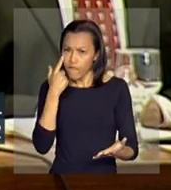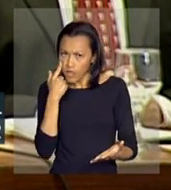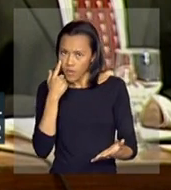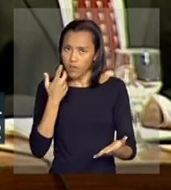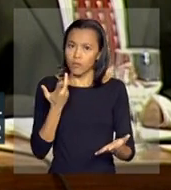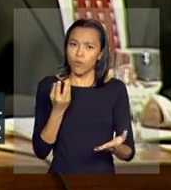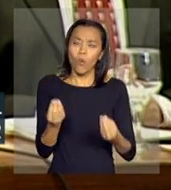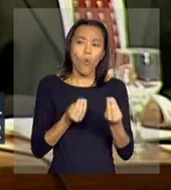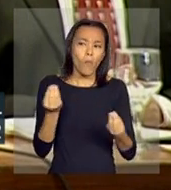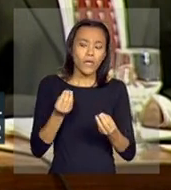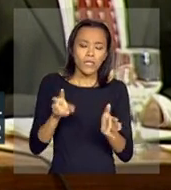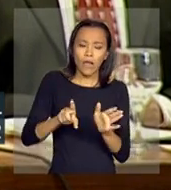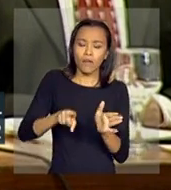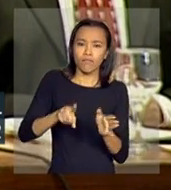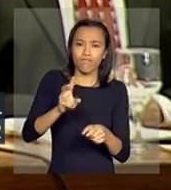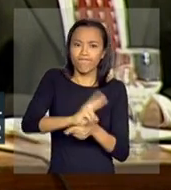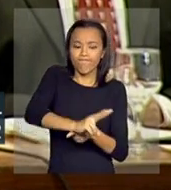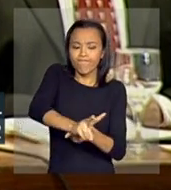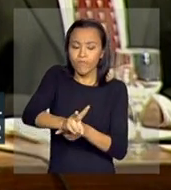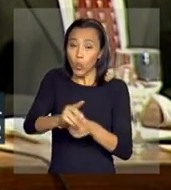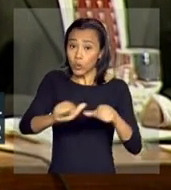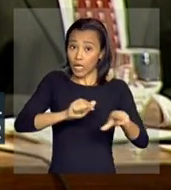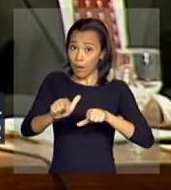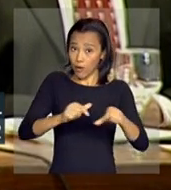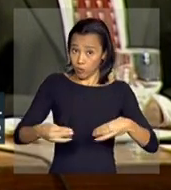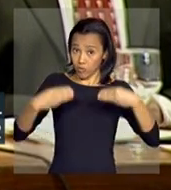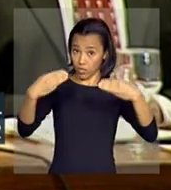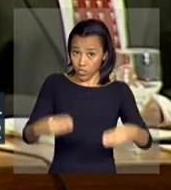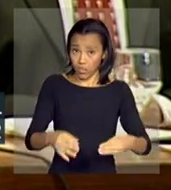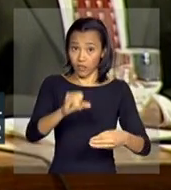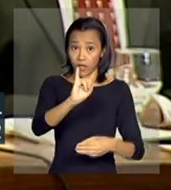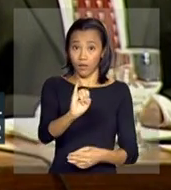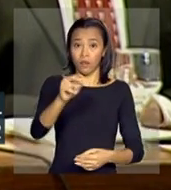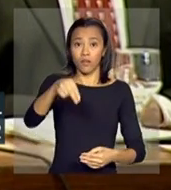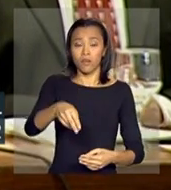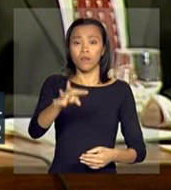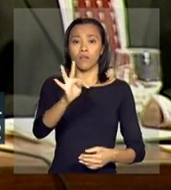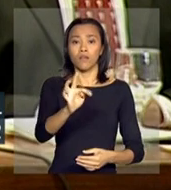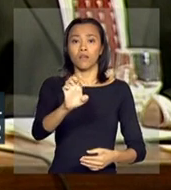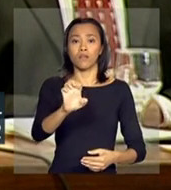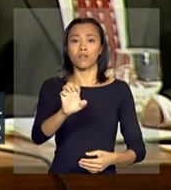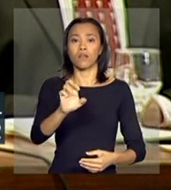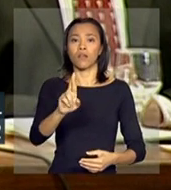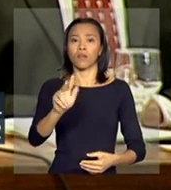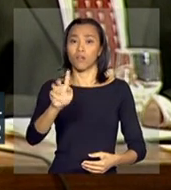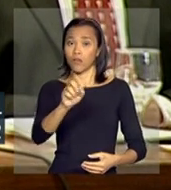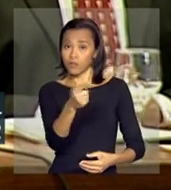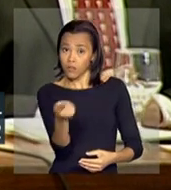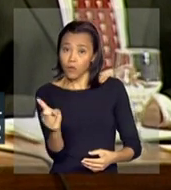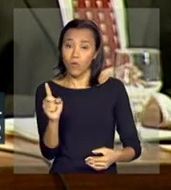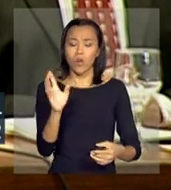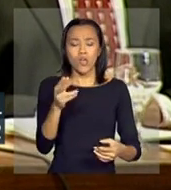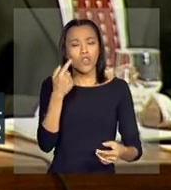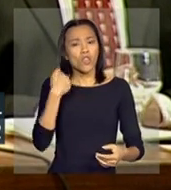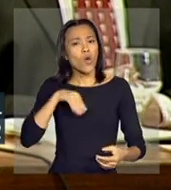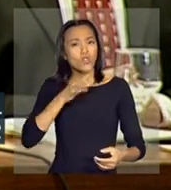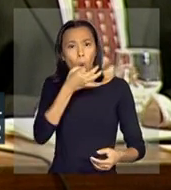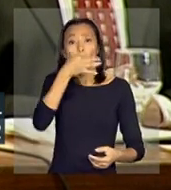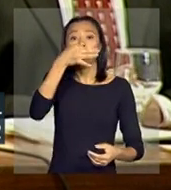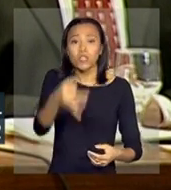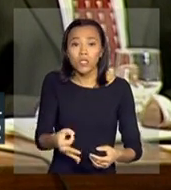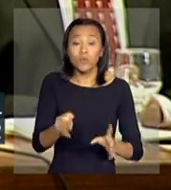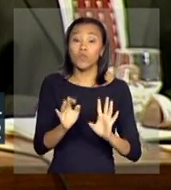o trabalho do Ministério da Integração, é de que nós só vamos nos posicionar de forma aberta, quando encerrar